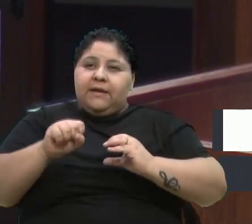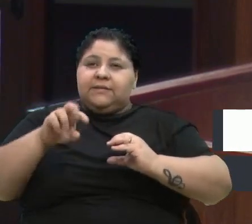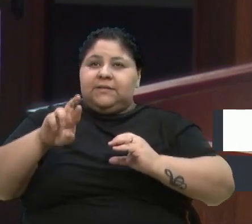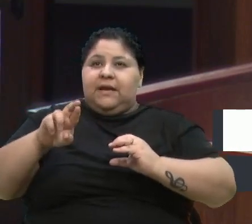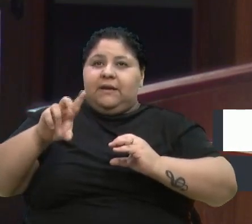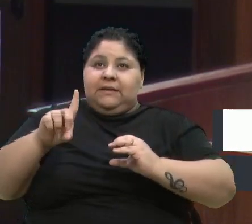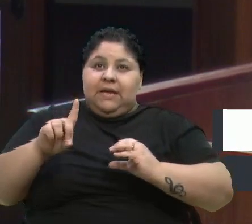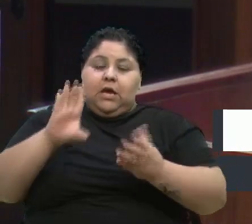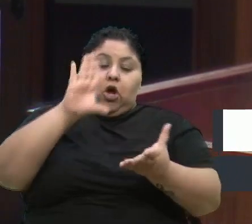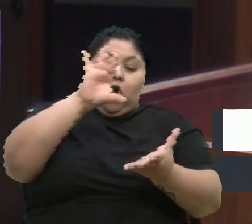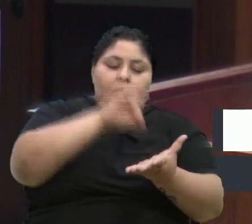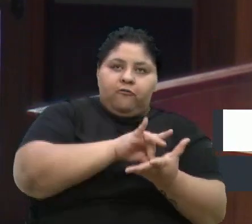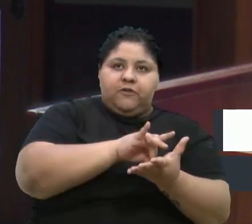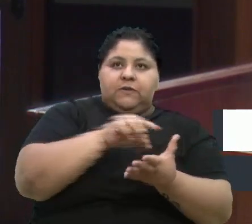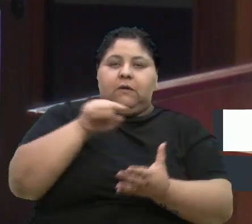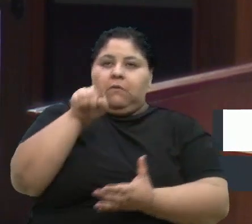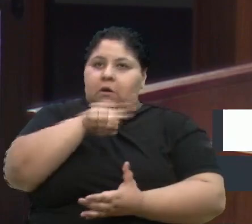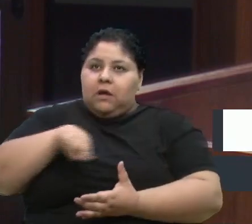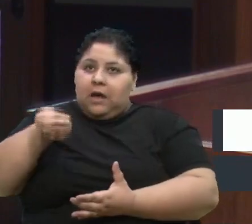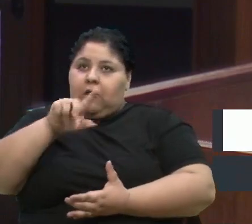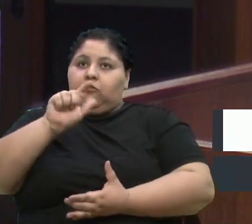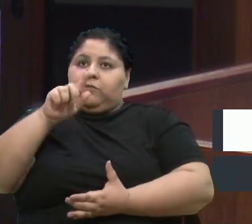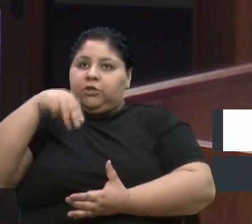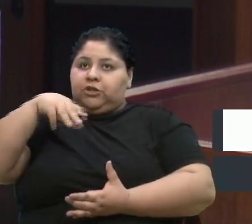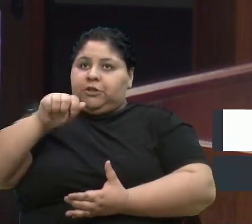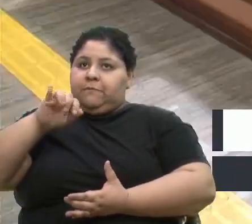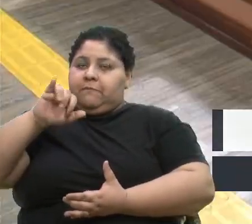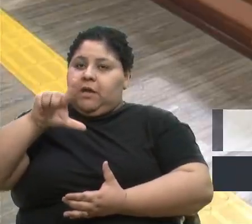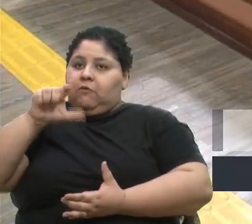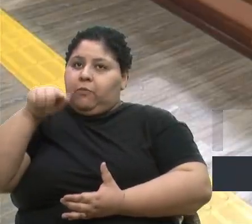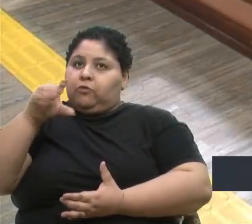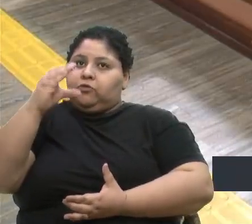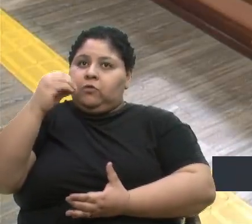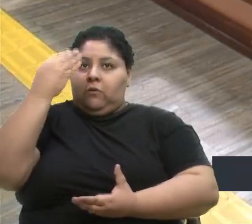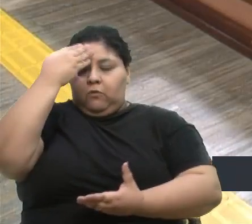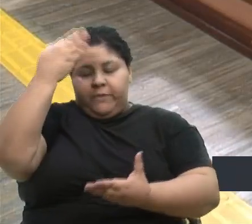ongSRDoficial@gmail.com. Obrigada. Obrigado, Tatiana.